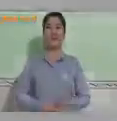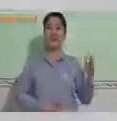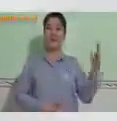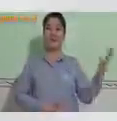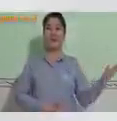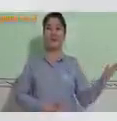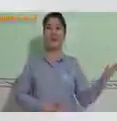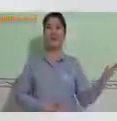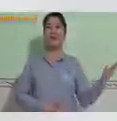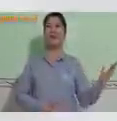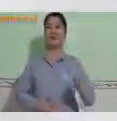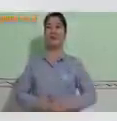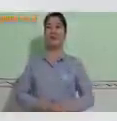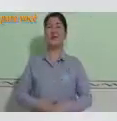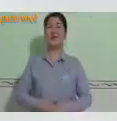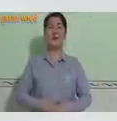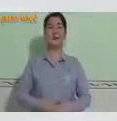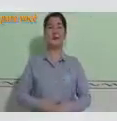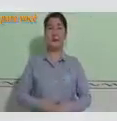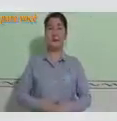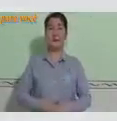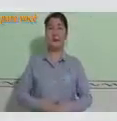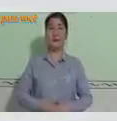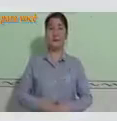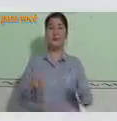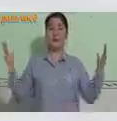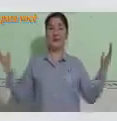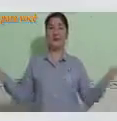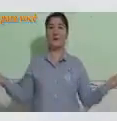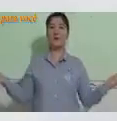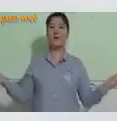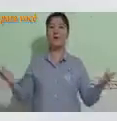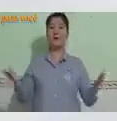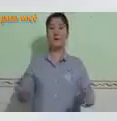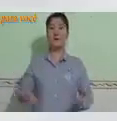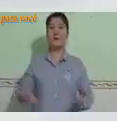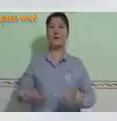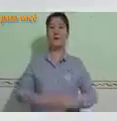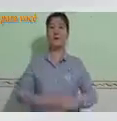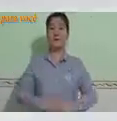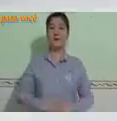lameda, enviando os sintomas clássicos como formigamento ou sensação de picada na mão e nos dedos.